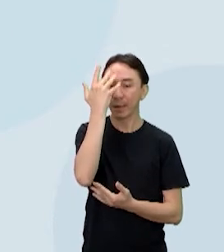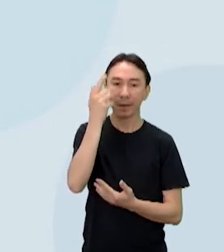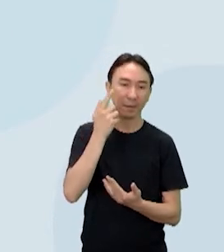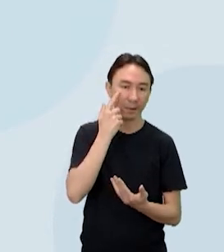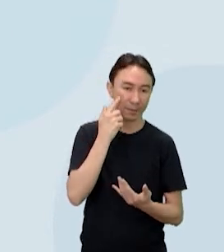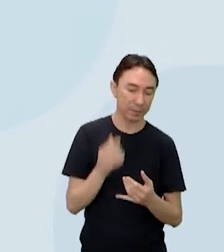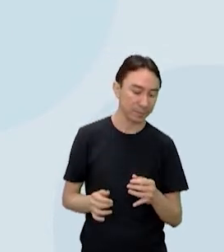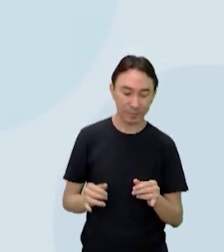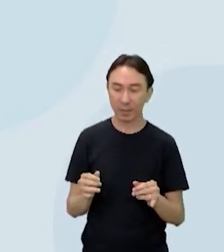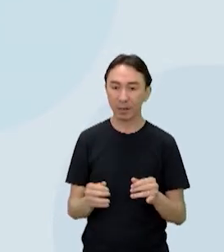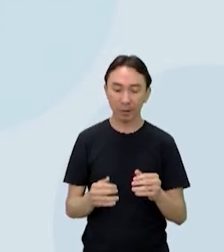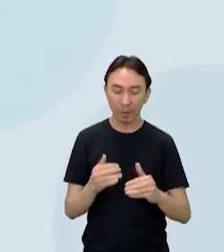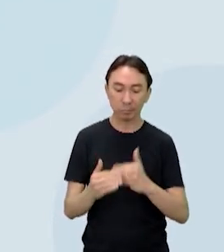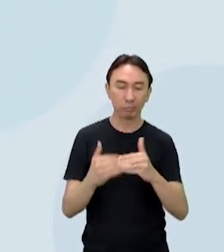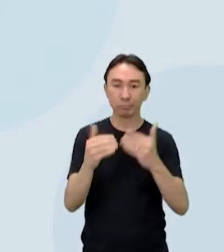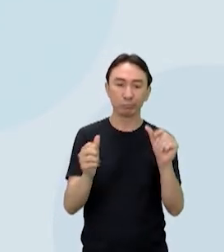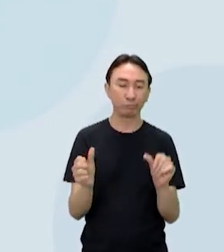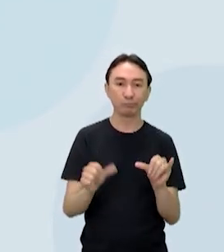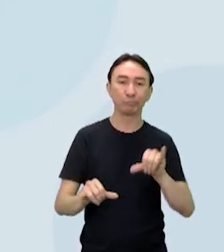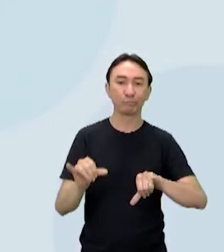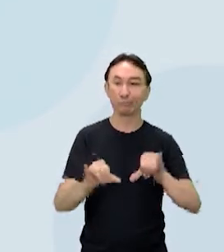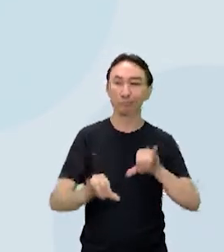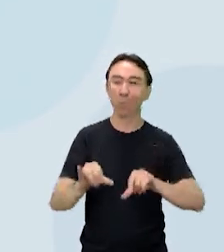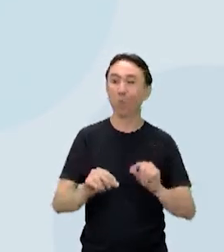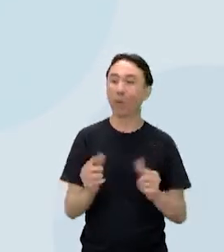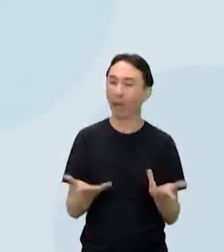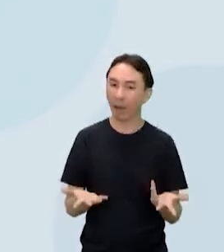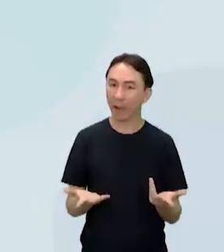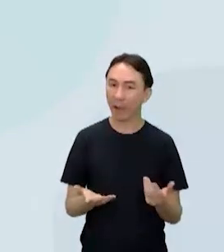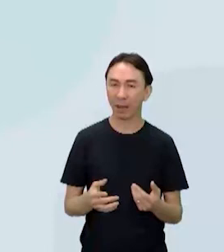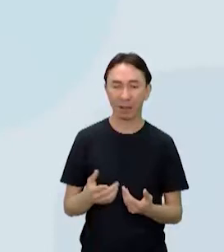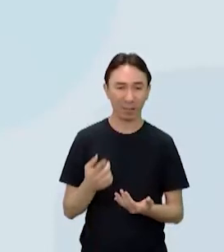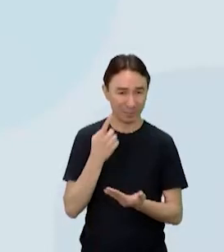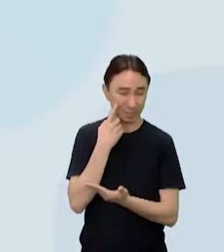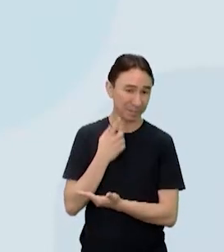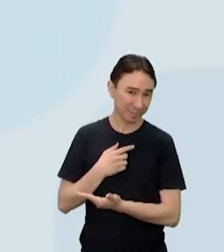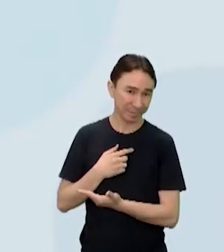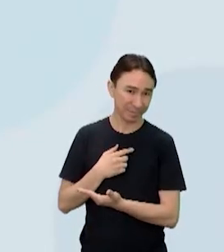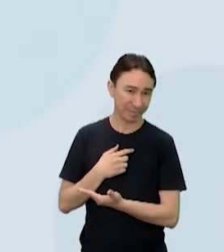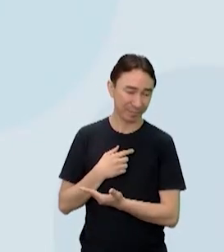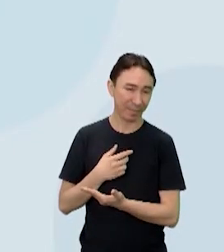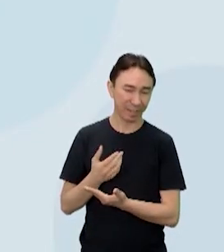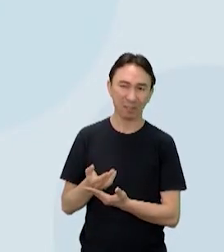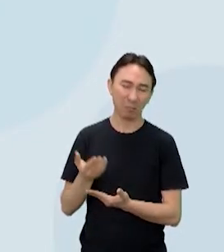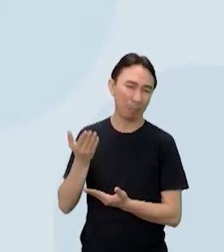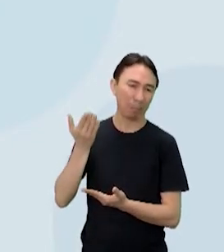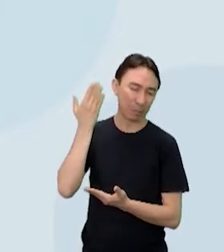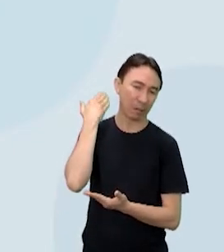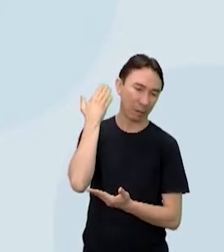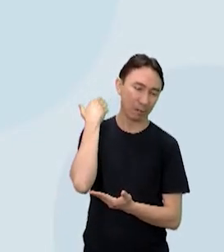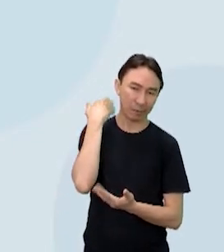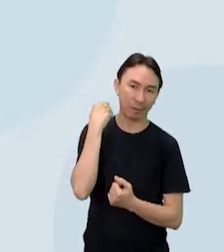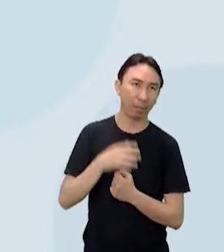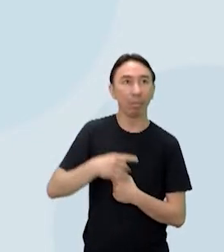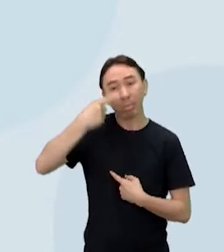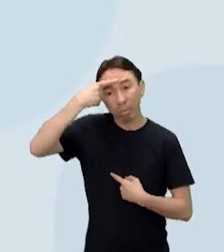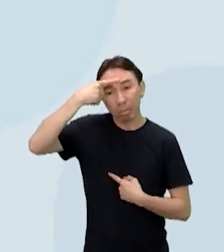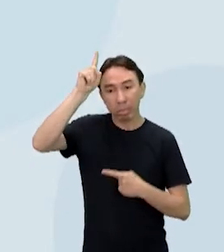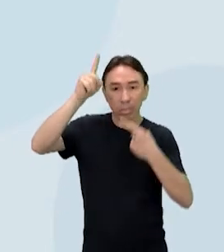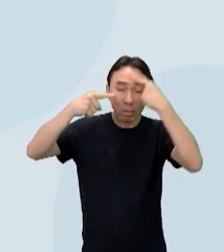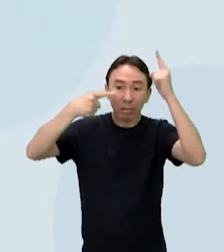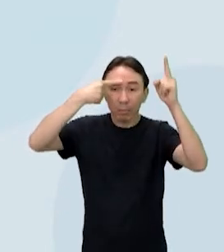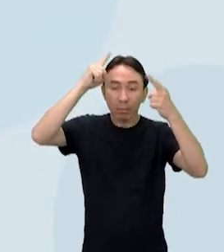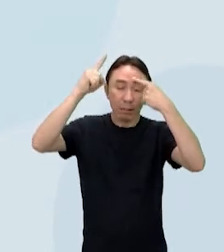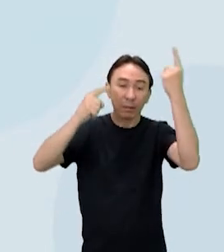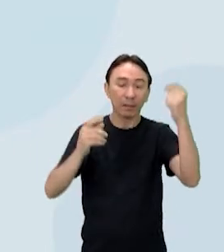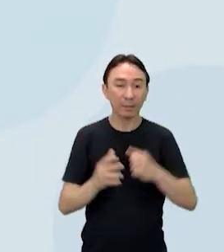da evolução química, a gente fala então de uma teoria que foi, né, surgindo aí ao longo do tempo e que também resgata